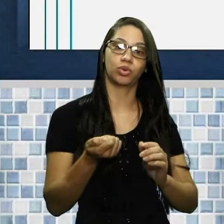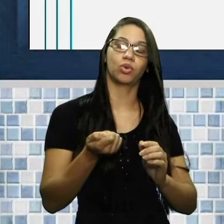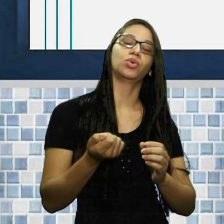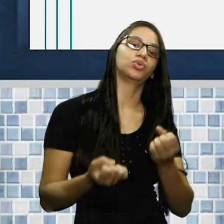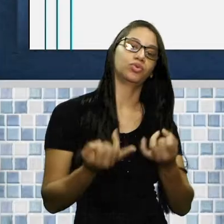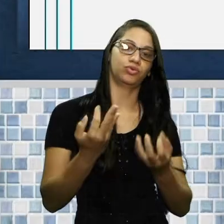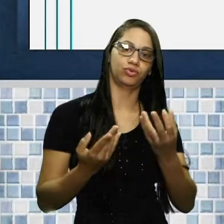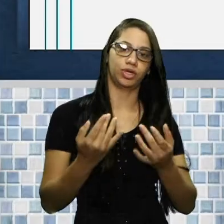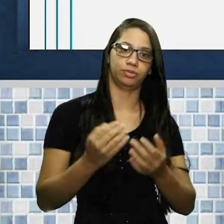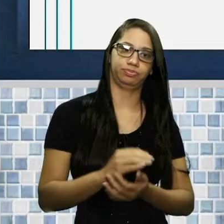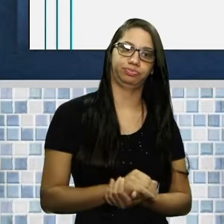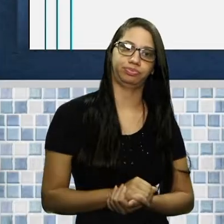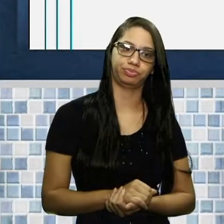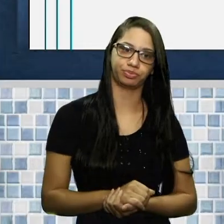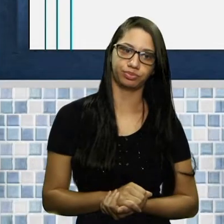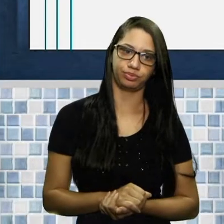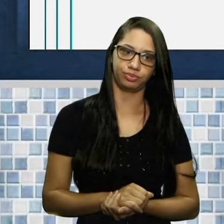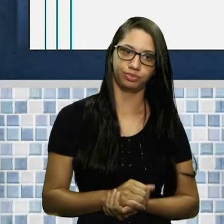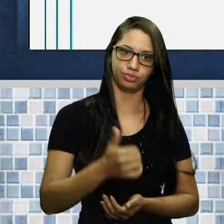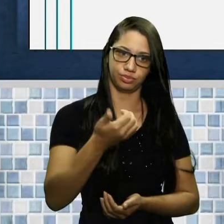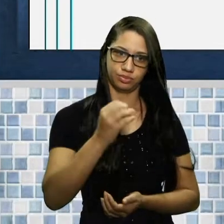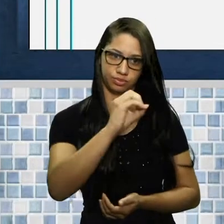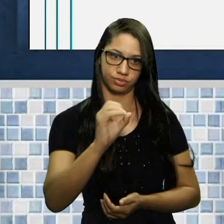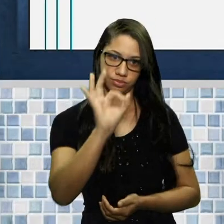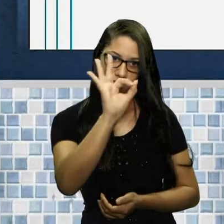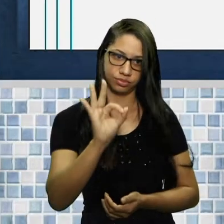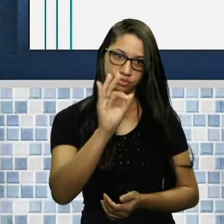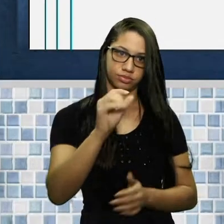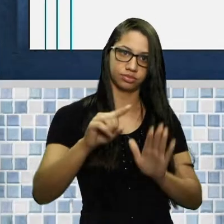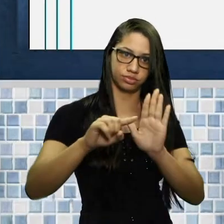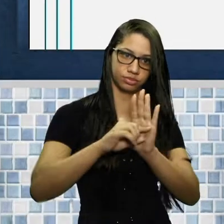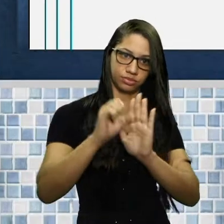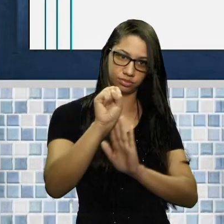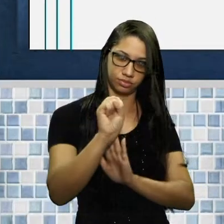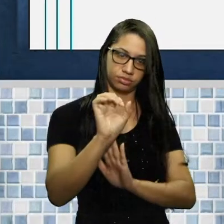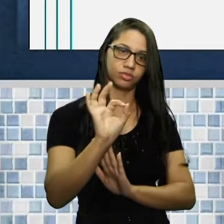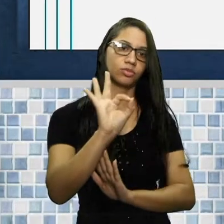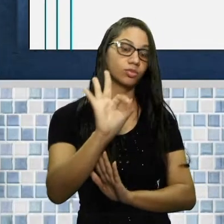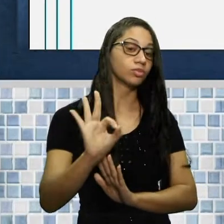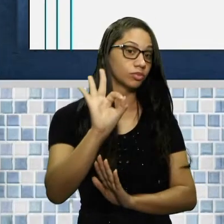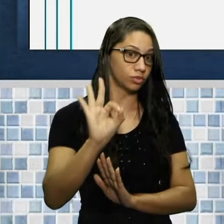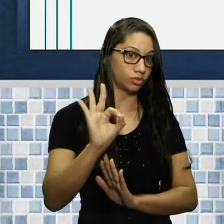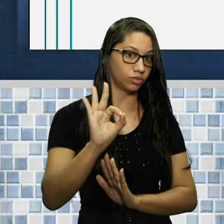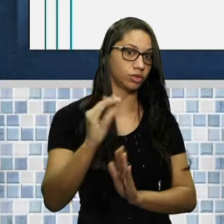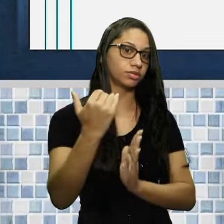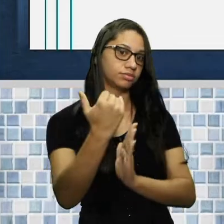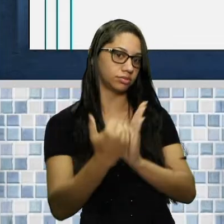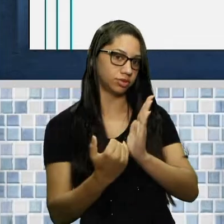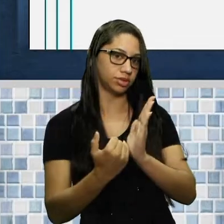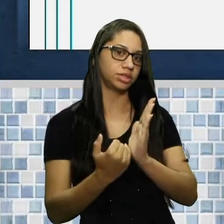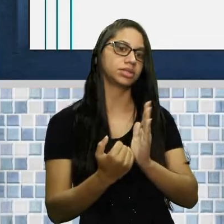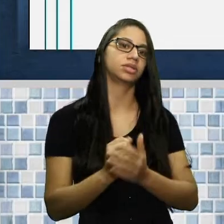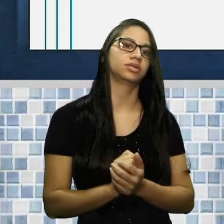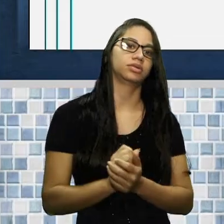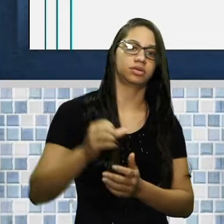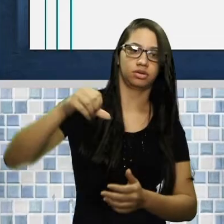continhas básicas. Olha lá, 100% menos 8%, que foi o desconto, nós vamos